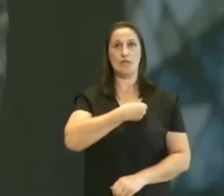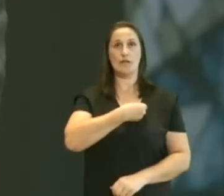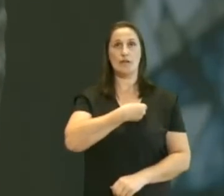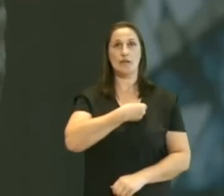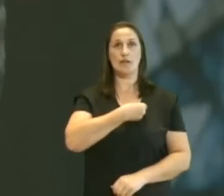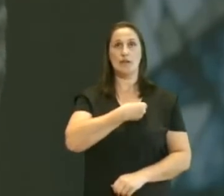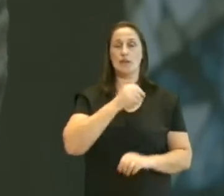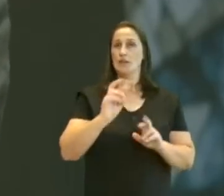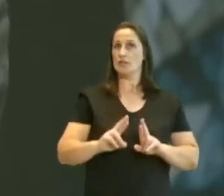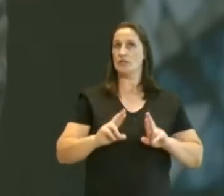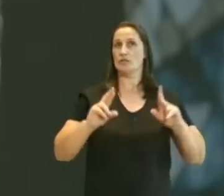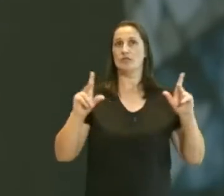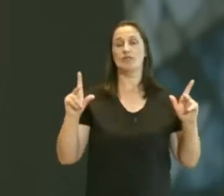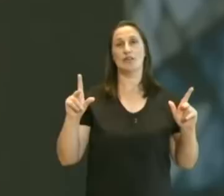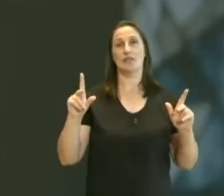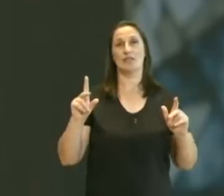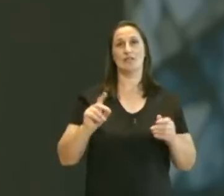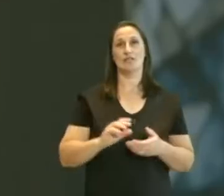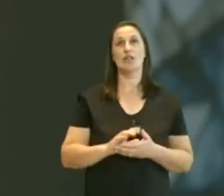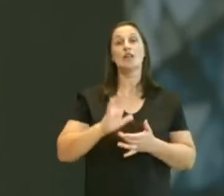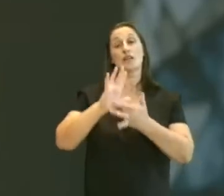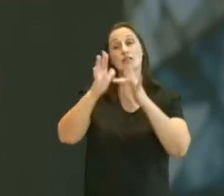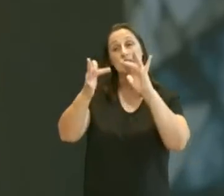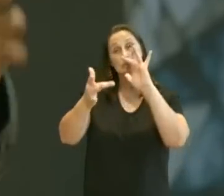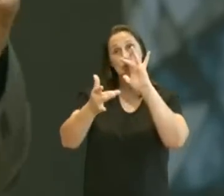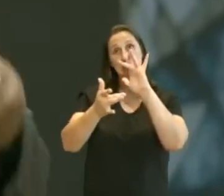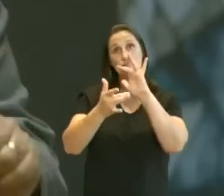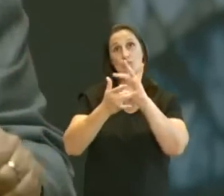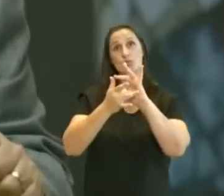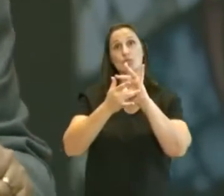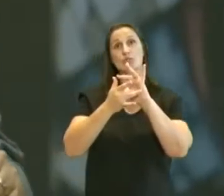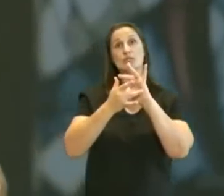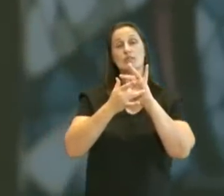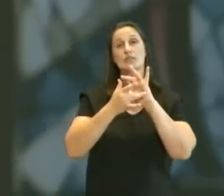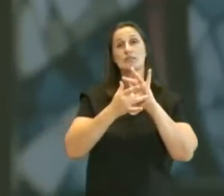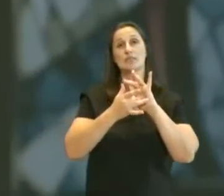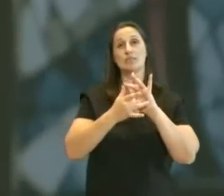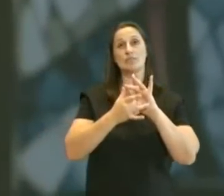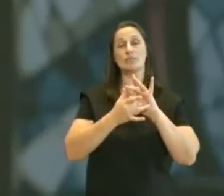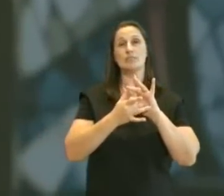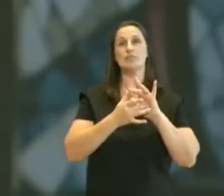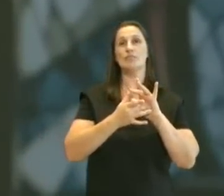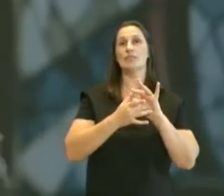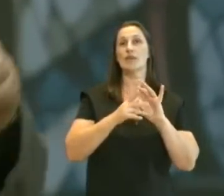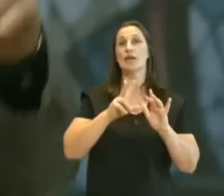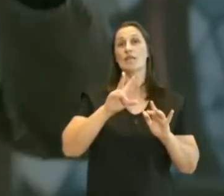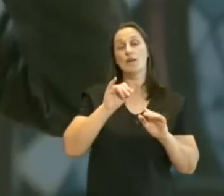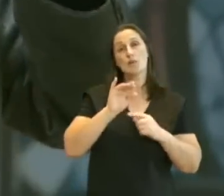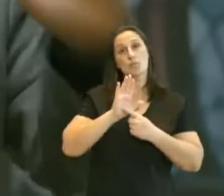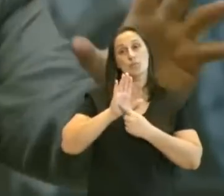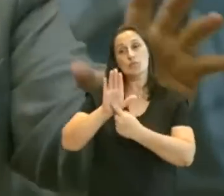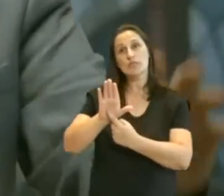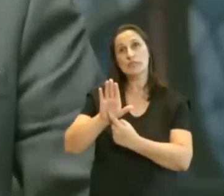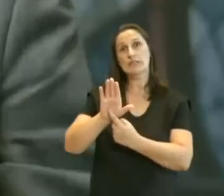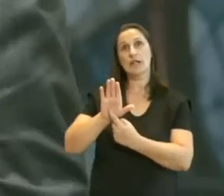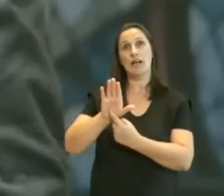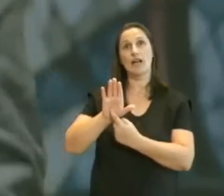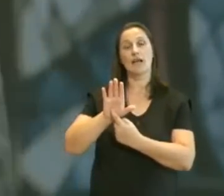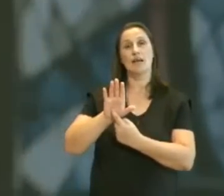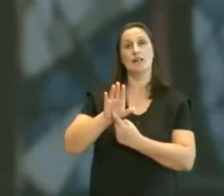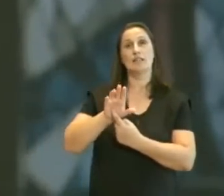realidade. E foi justamente isso que Jesus fez com esses homens. Jesus vai dar a eles um choque